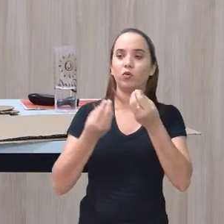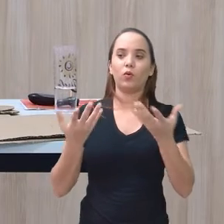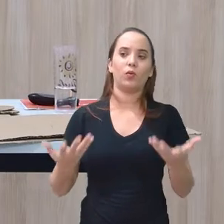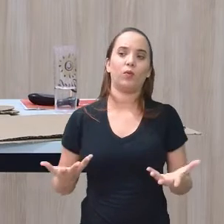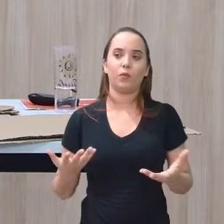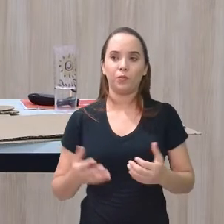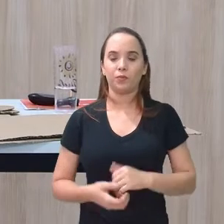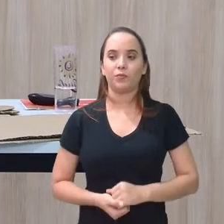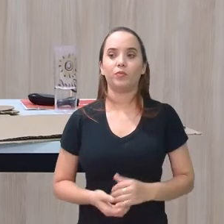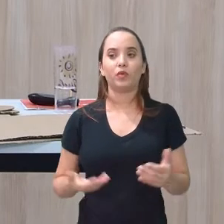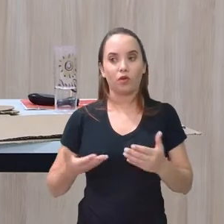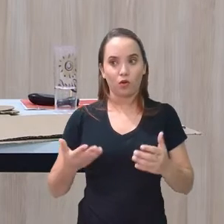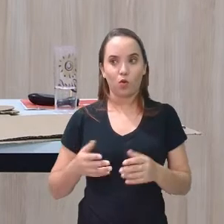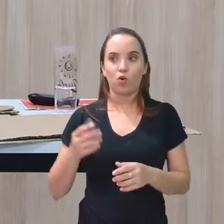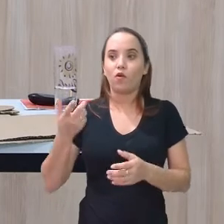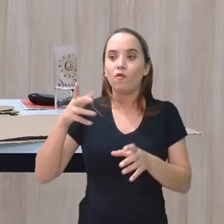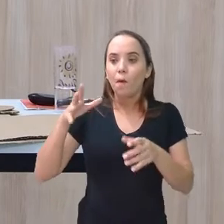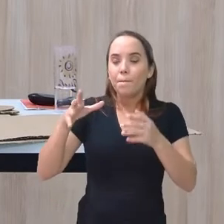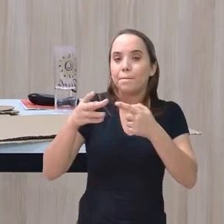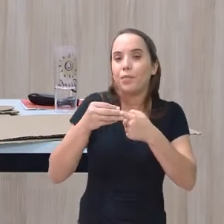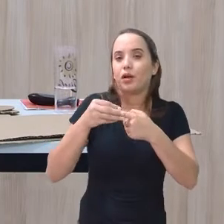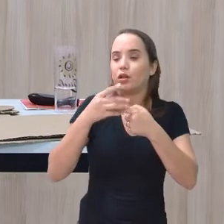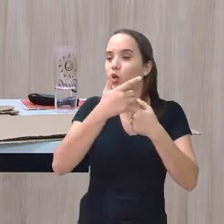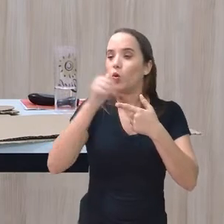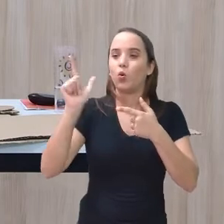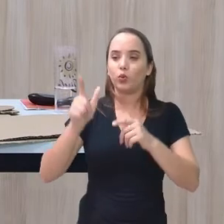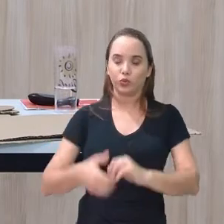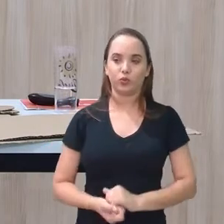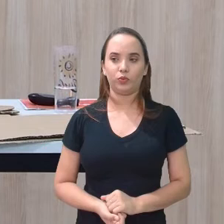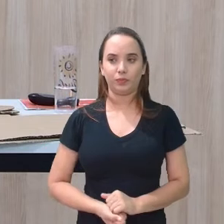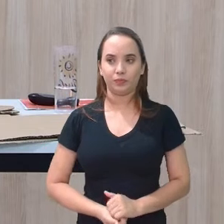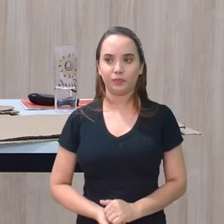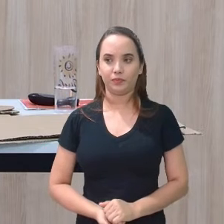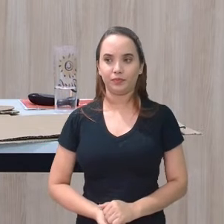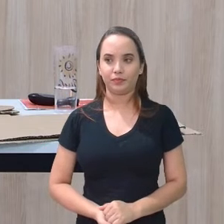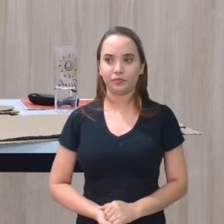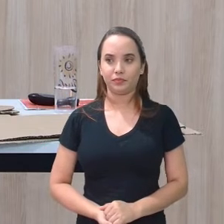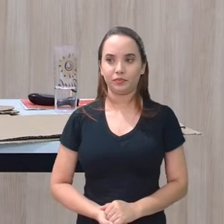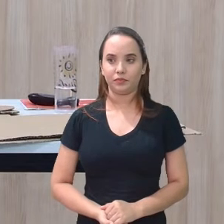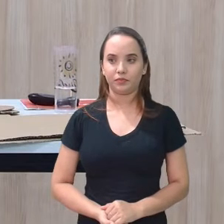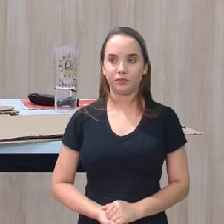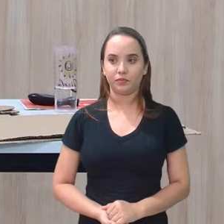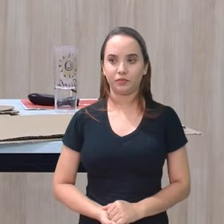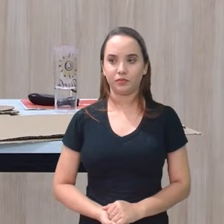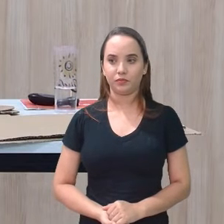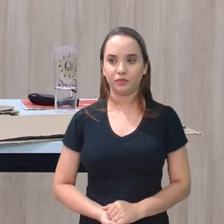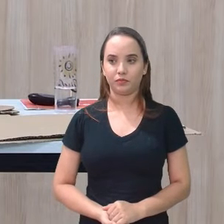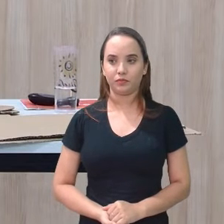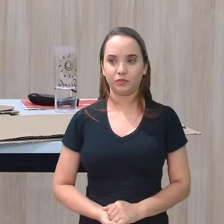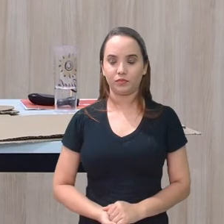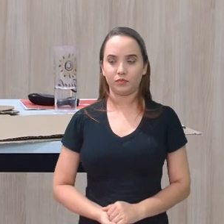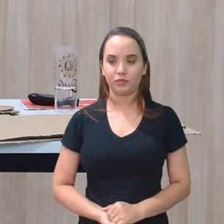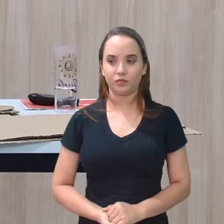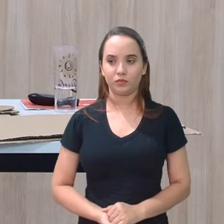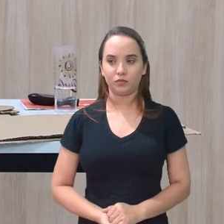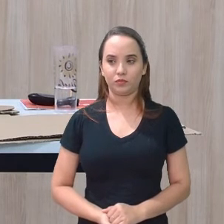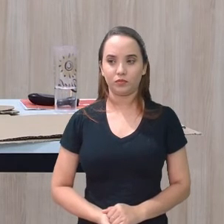agora vou prender esse aqui, olha. A terra. Vou tentar prender ele aqui.